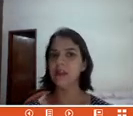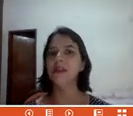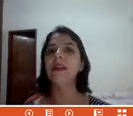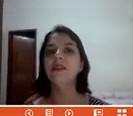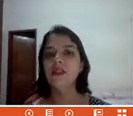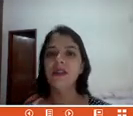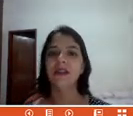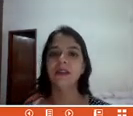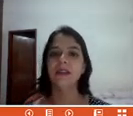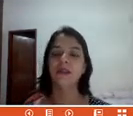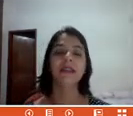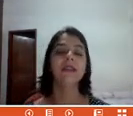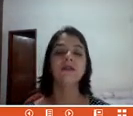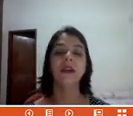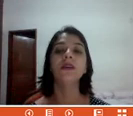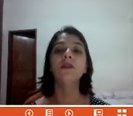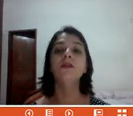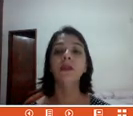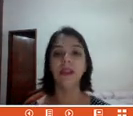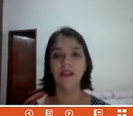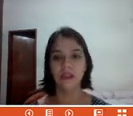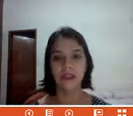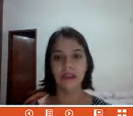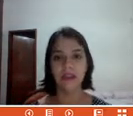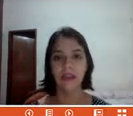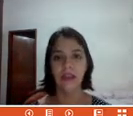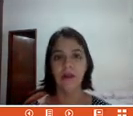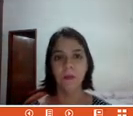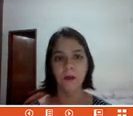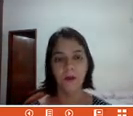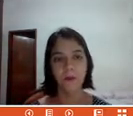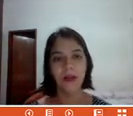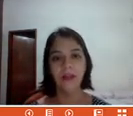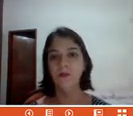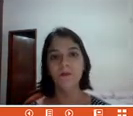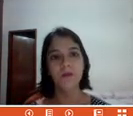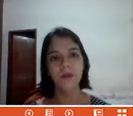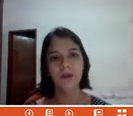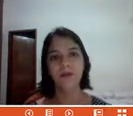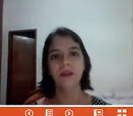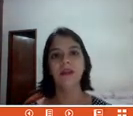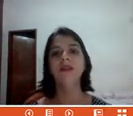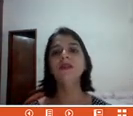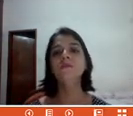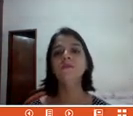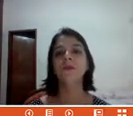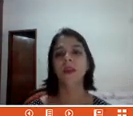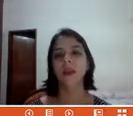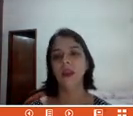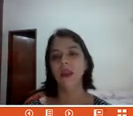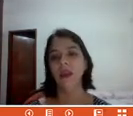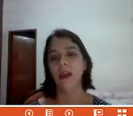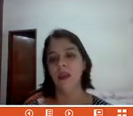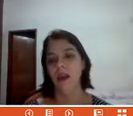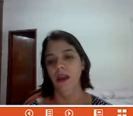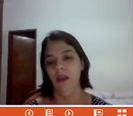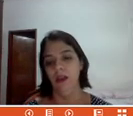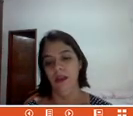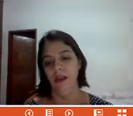precisam ser entendidas, precisam ser compreendidas. Então é uma língua muito importante